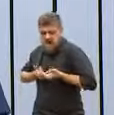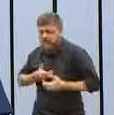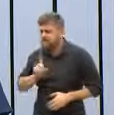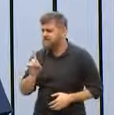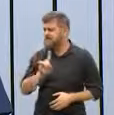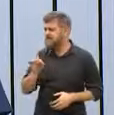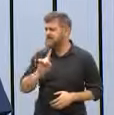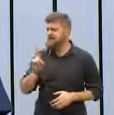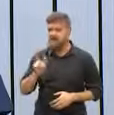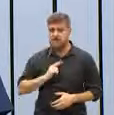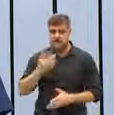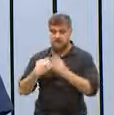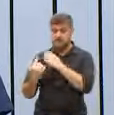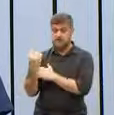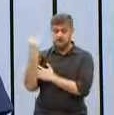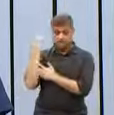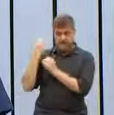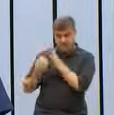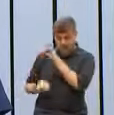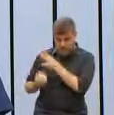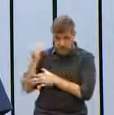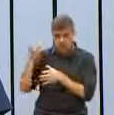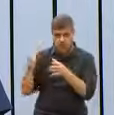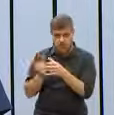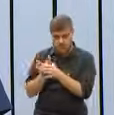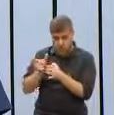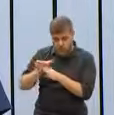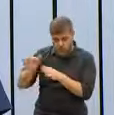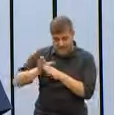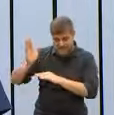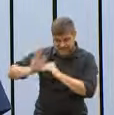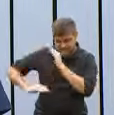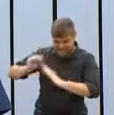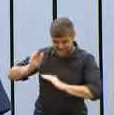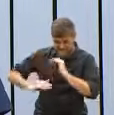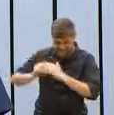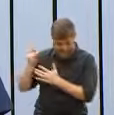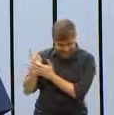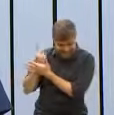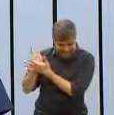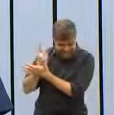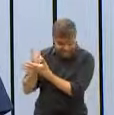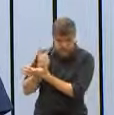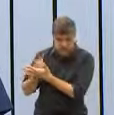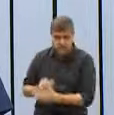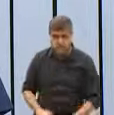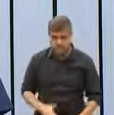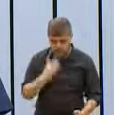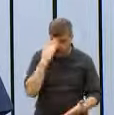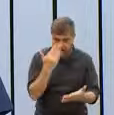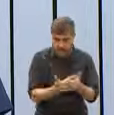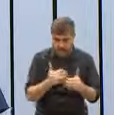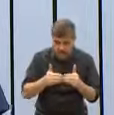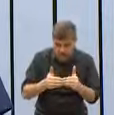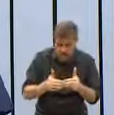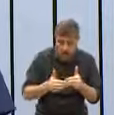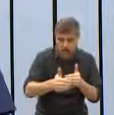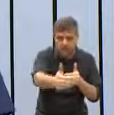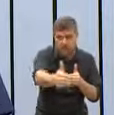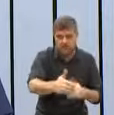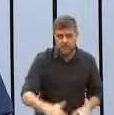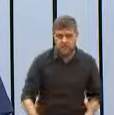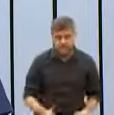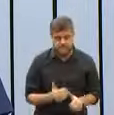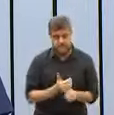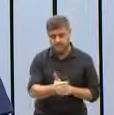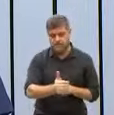disso. Se no passado conselheiros tomaram essa postura, podem ter certeza, a partir de agora, desse